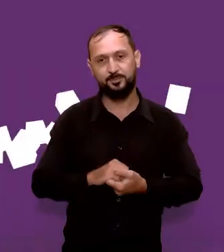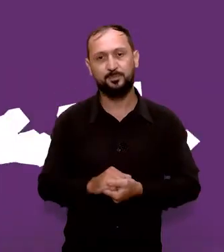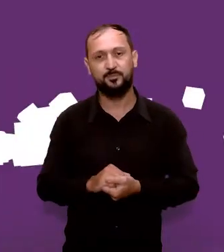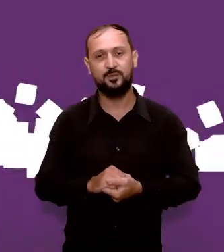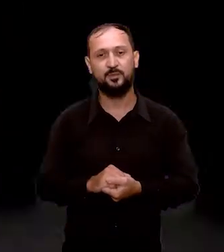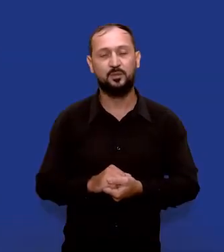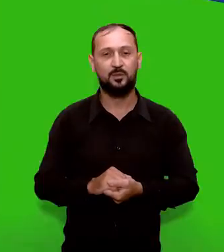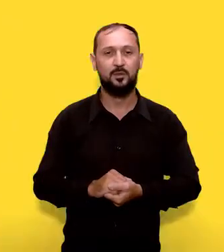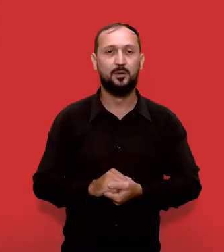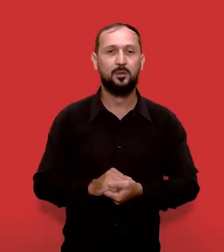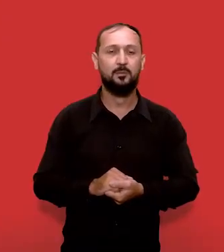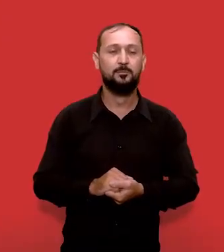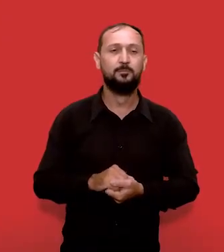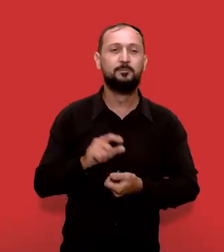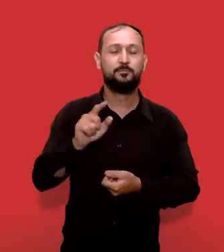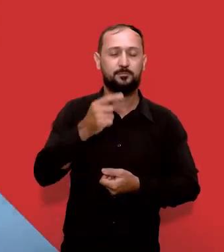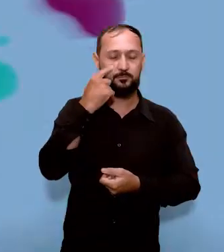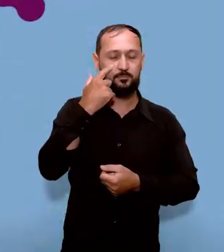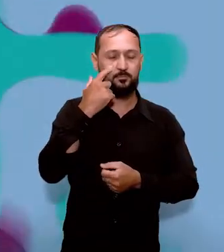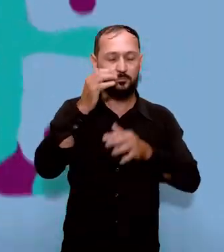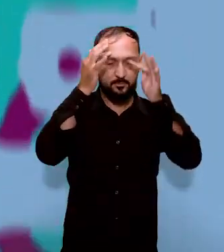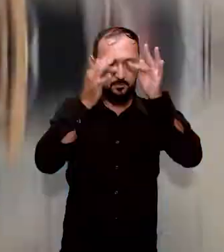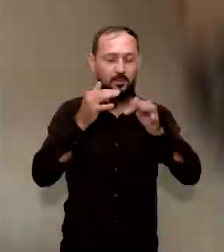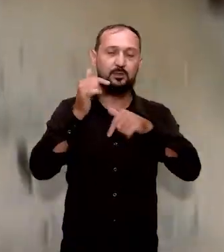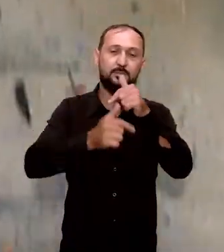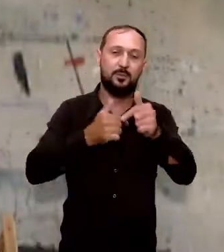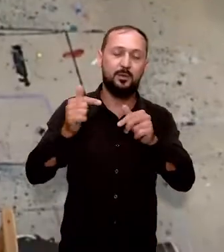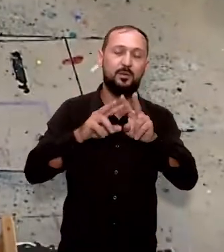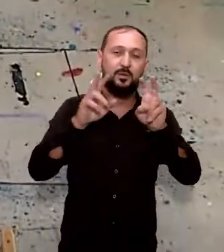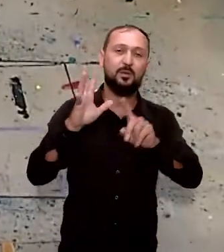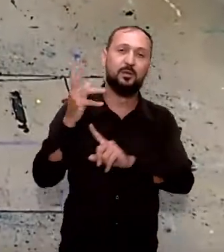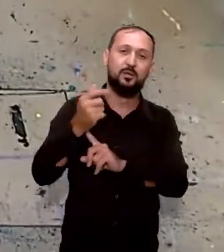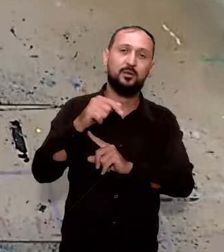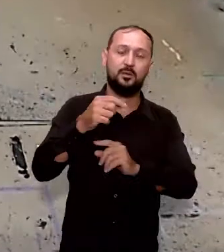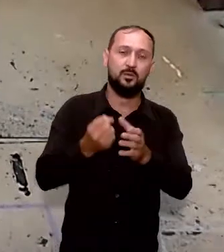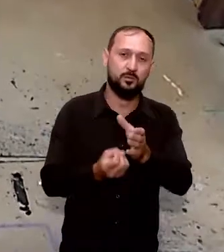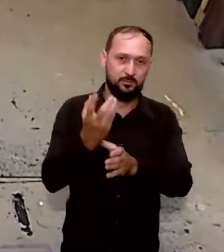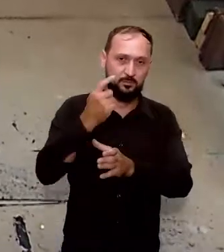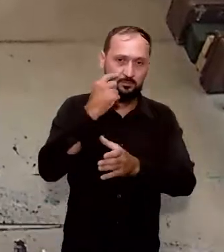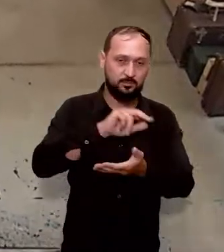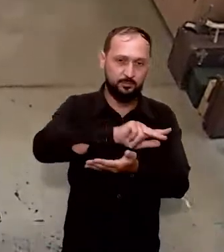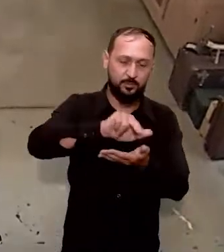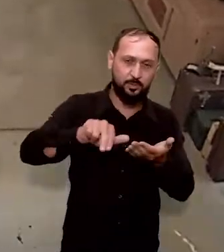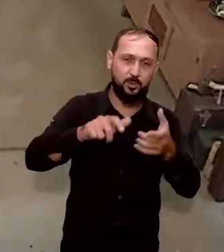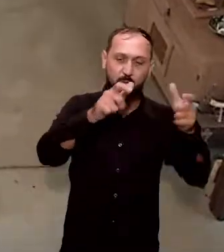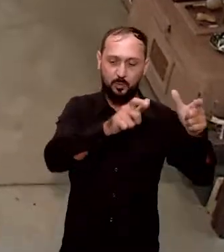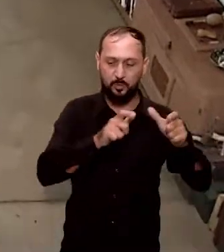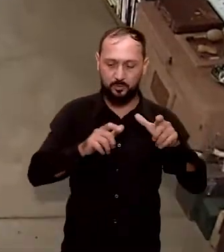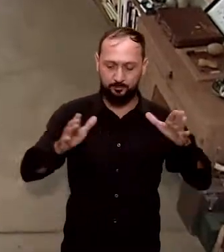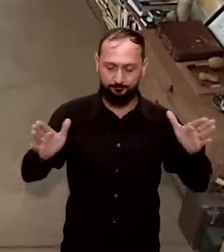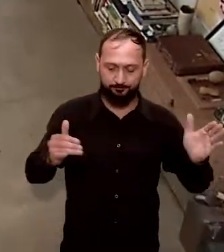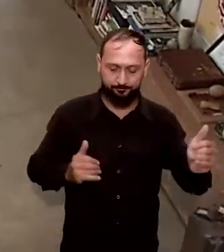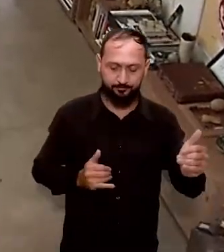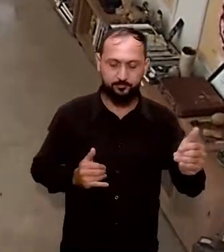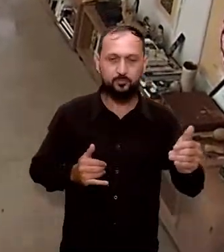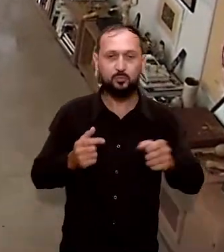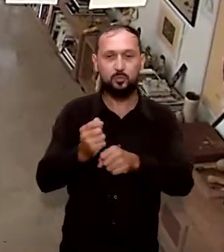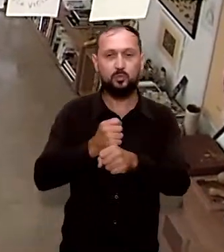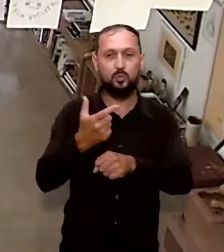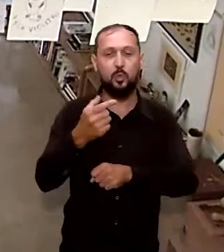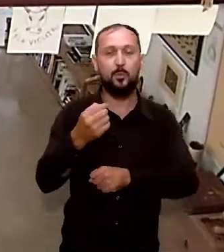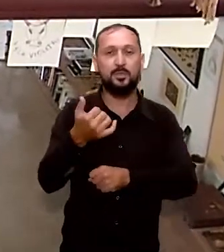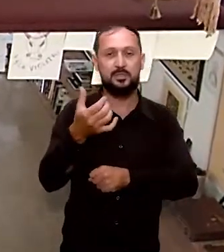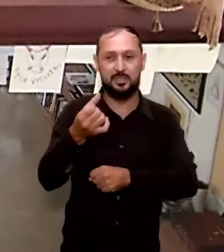o seu trabalho cada vez mais forte, único. Fiel à sua missão de operária da arte, Lúcia criou o